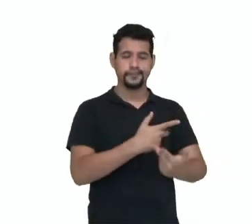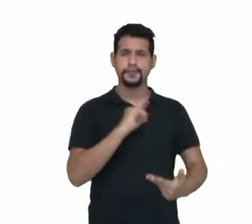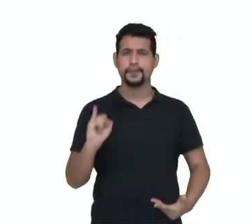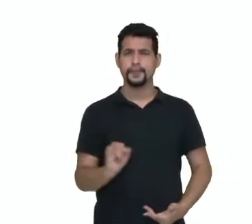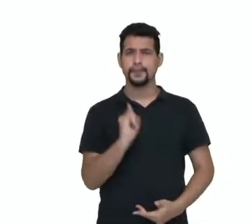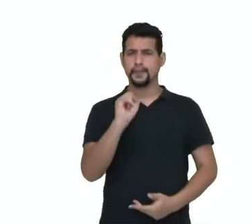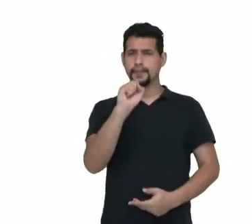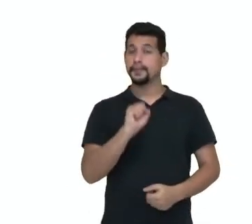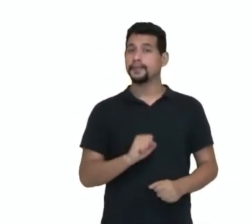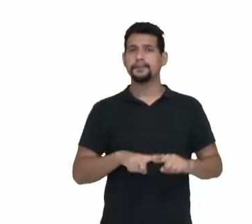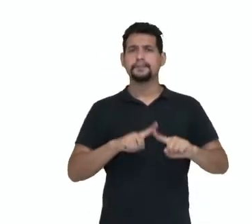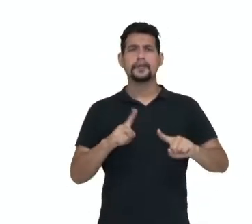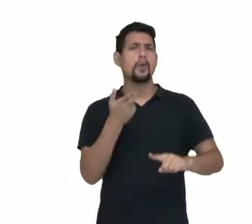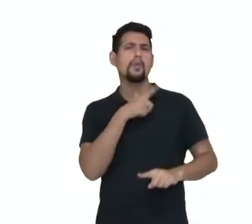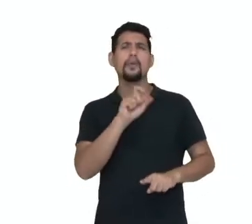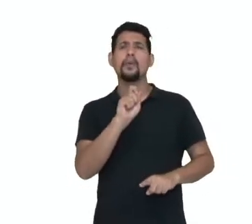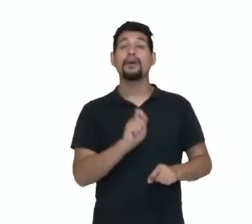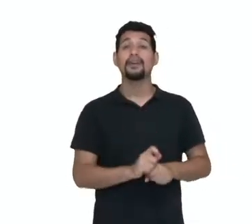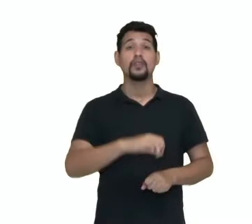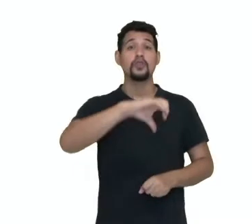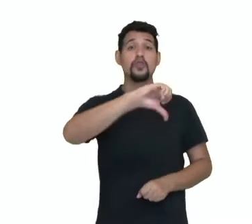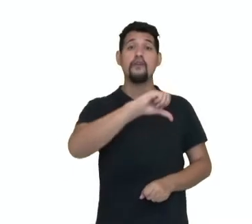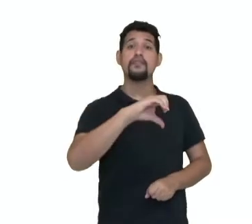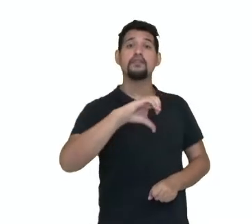necessários, sendo que ela conseguiu uma taxa de